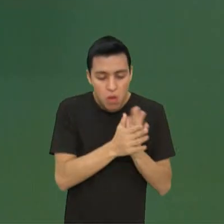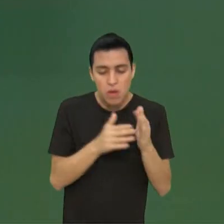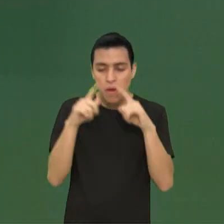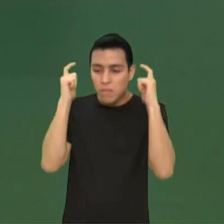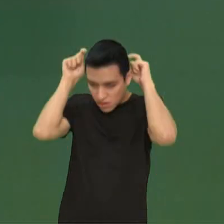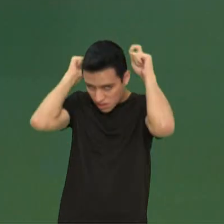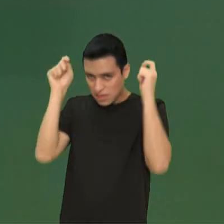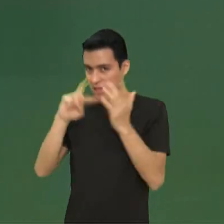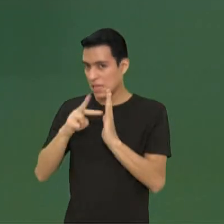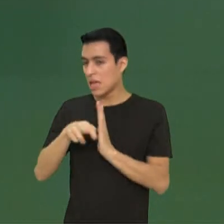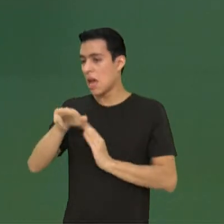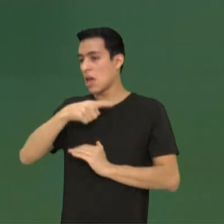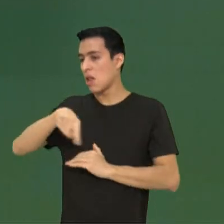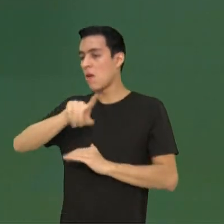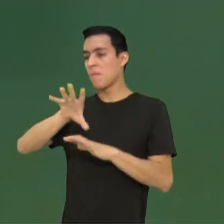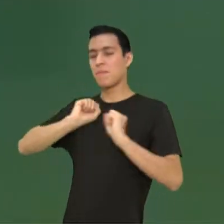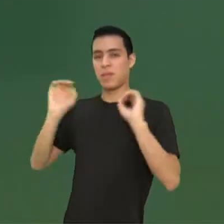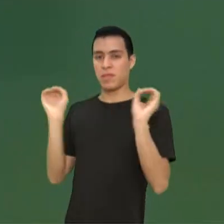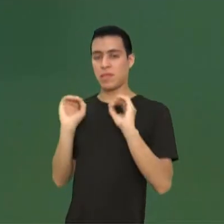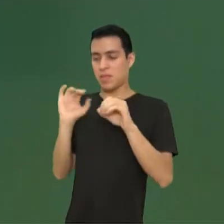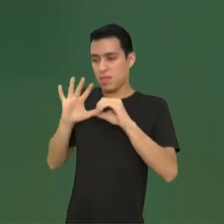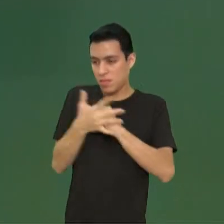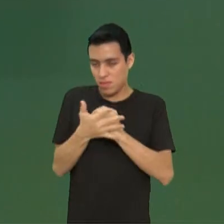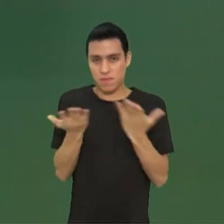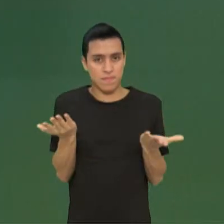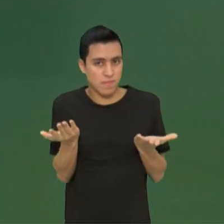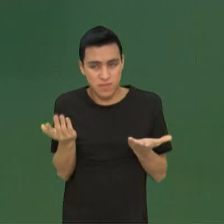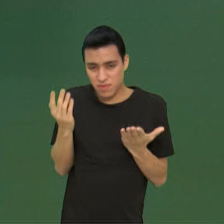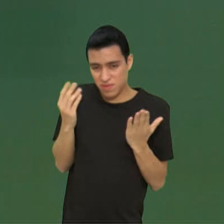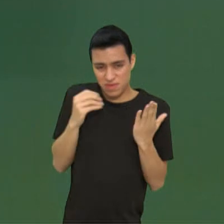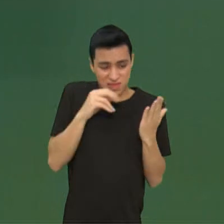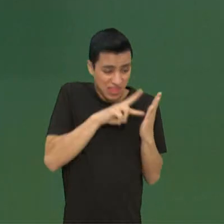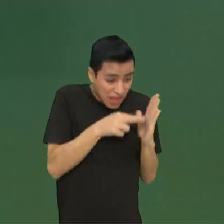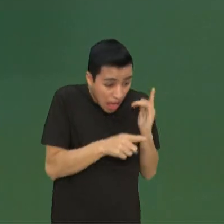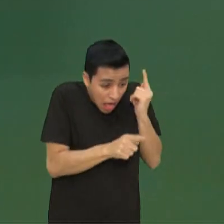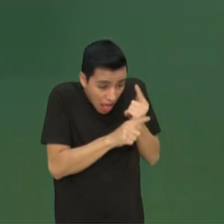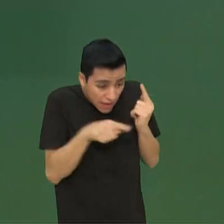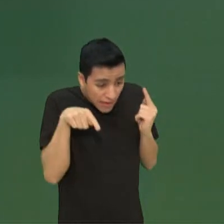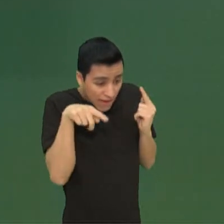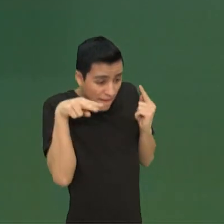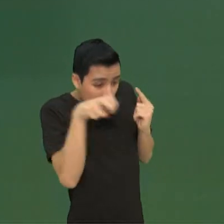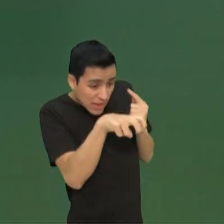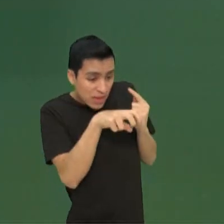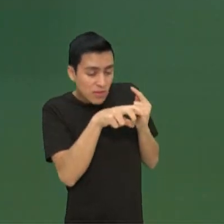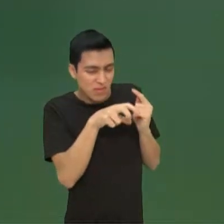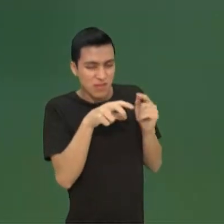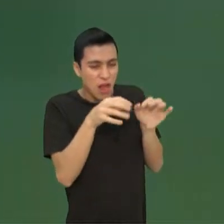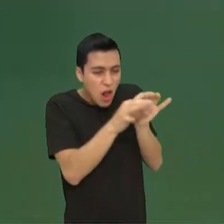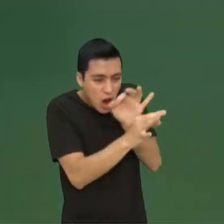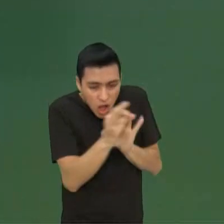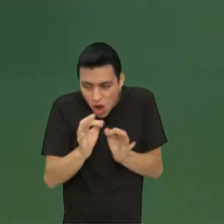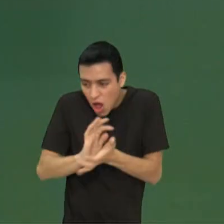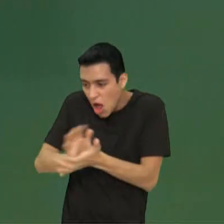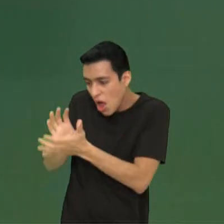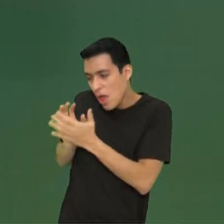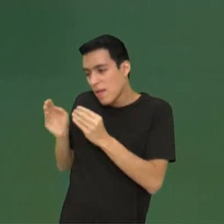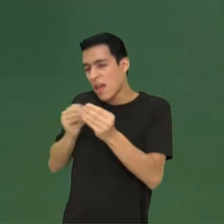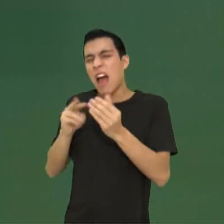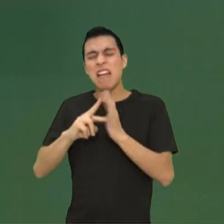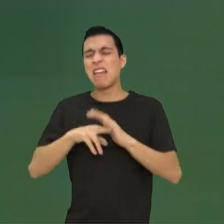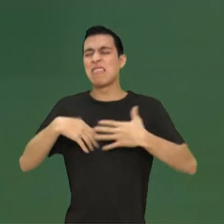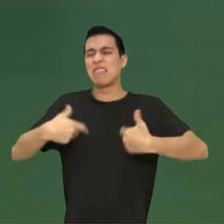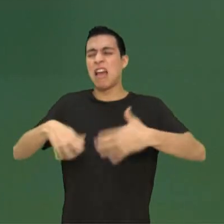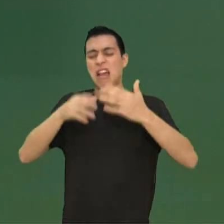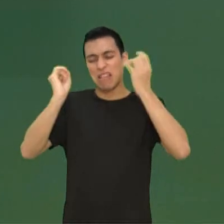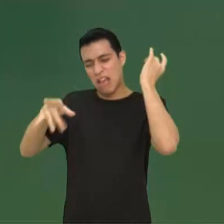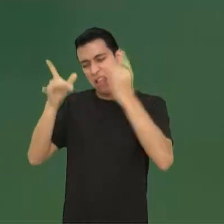porque a gente descobriu esse fungo, a gente, seres humanos, que degrada esse tipo de plástico, que vamos continuar a usar o plástico e jogar